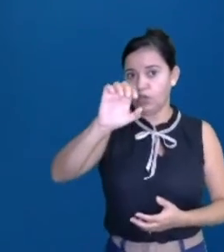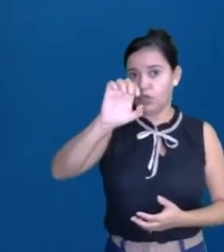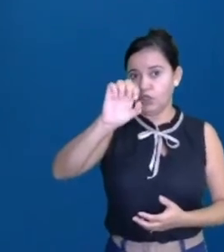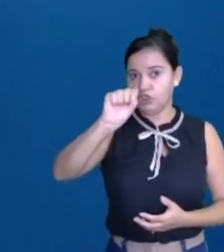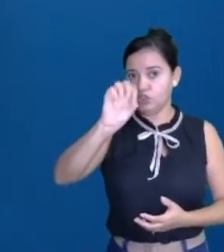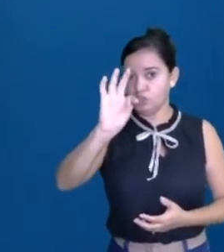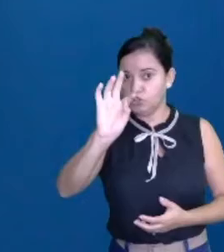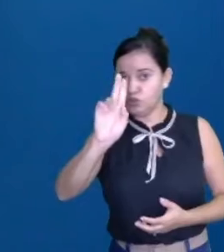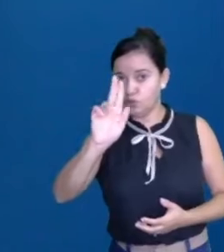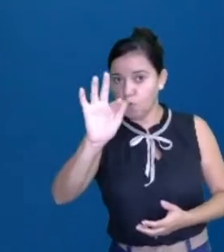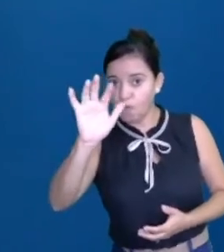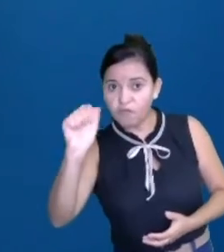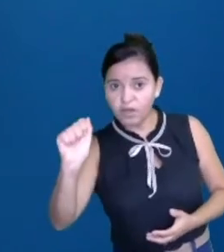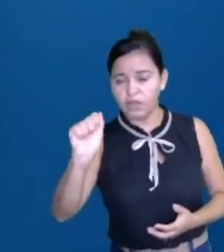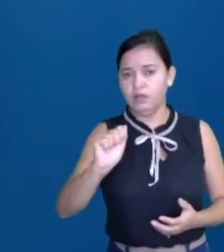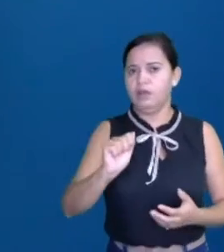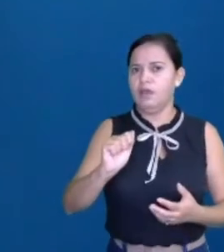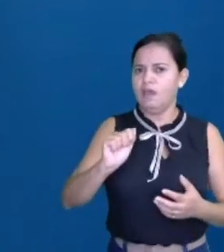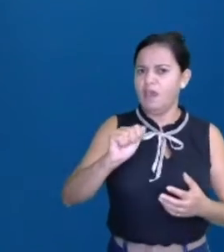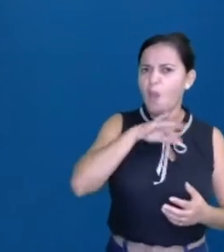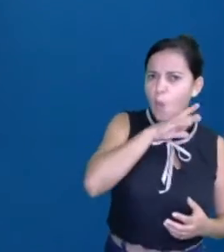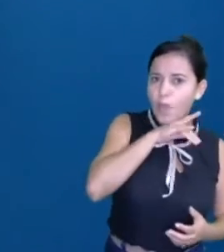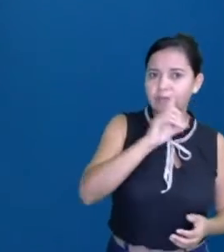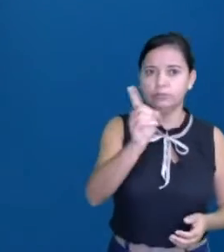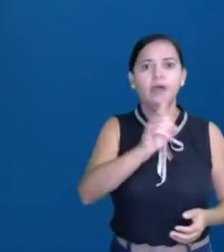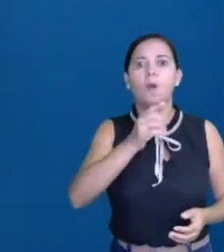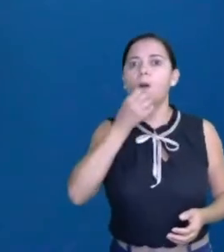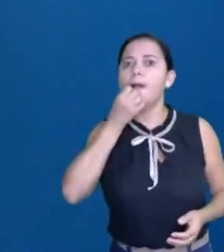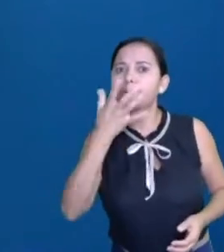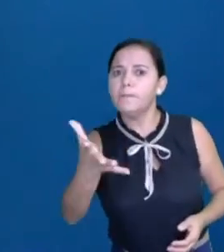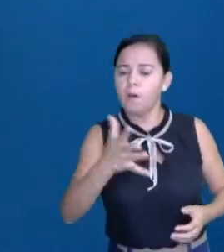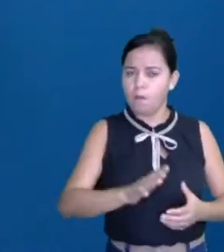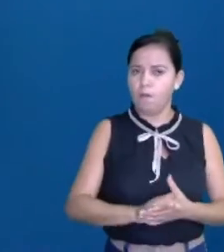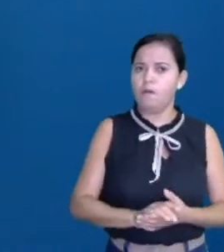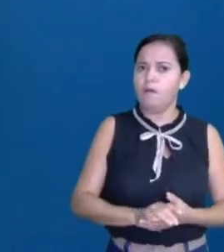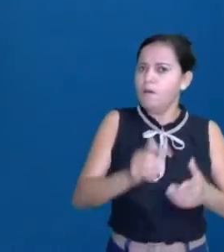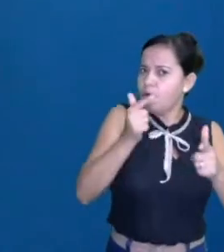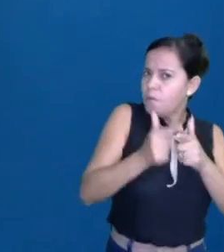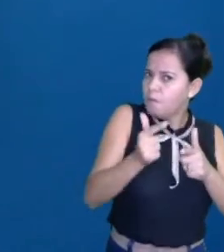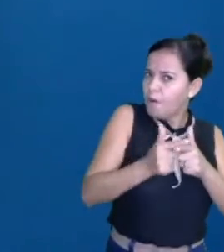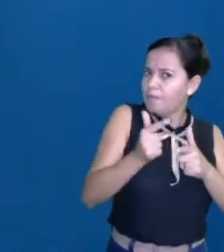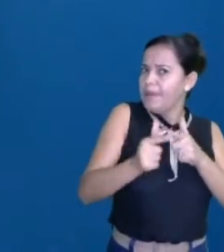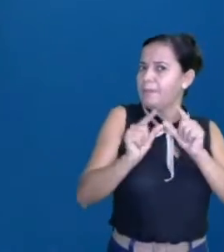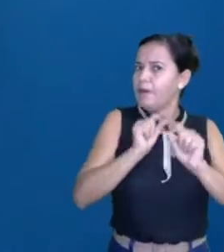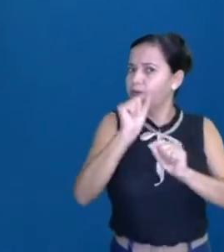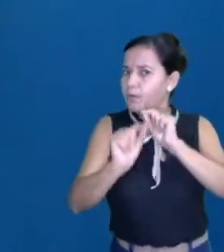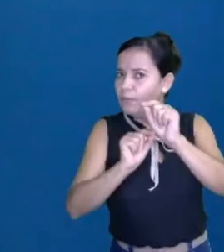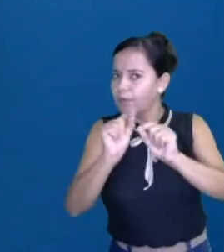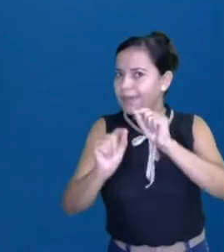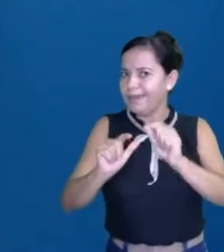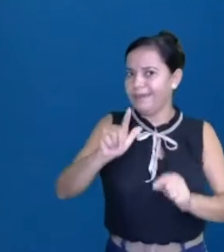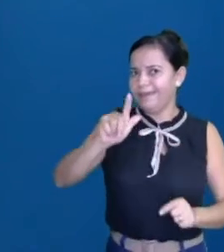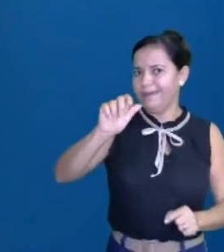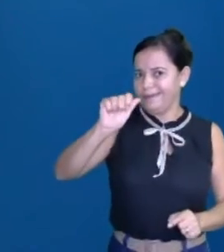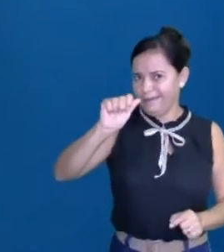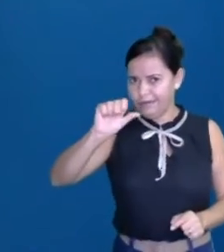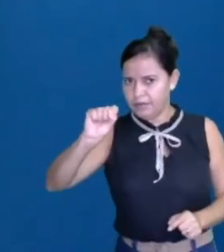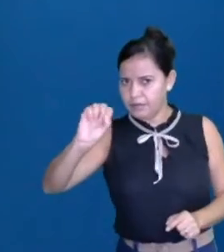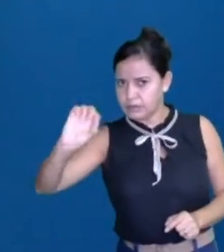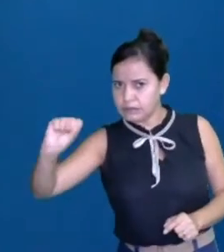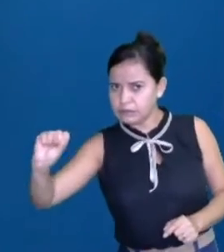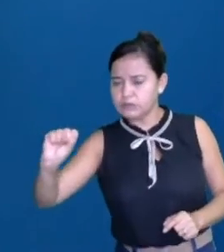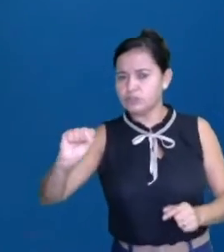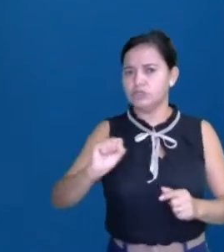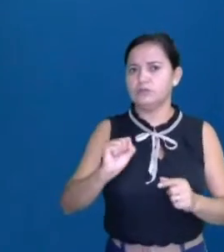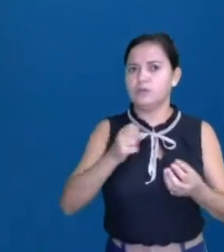ruim, o efeito estufa é algo bom. O problema não está no efeito estufa, o problema não está diretamente com os gases de estufa. Por quê? Em